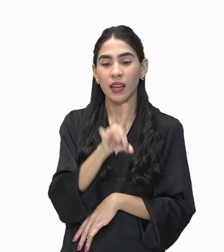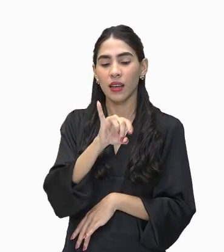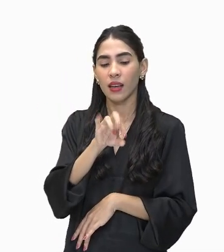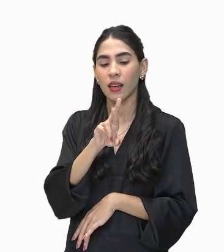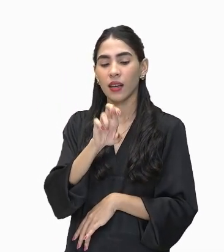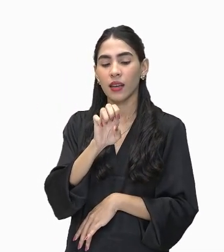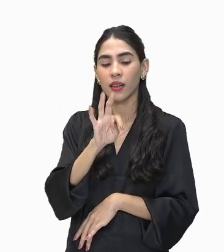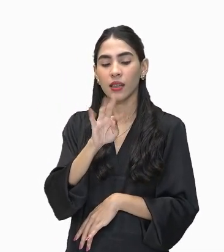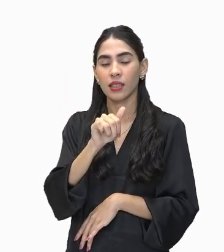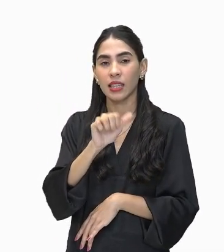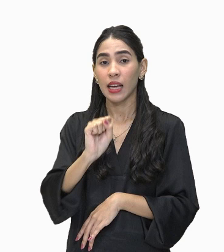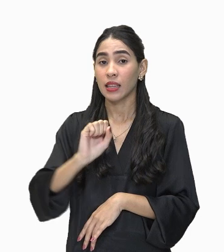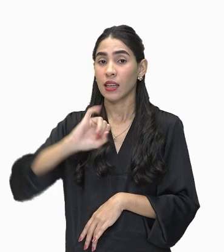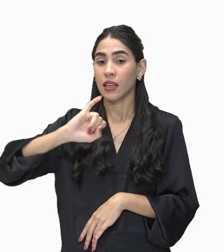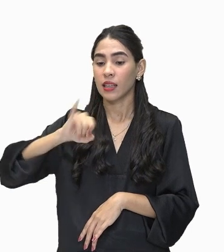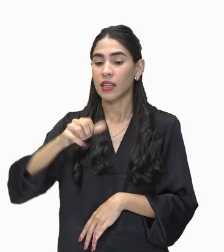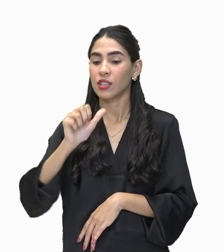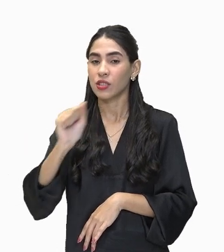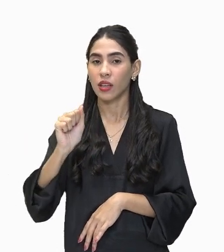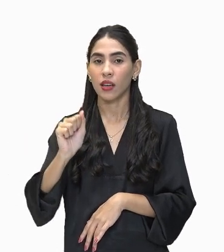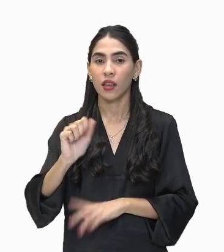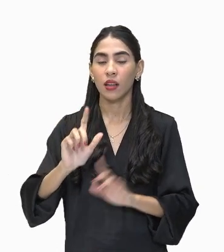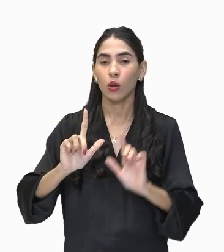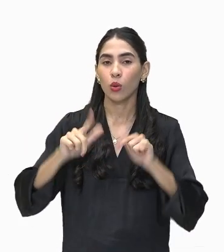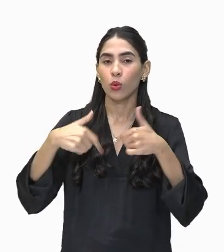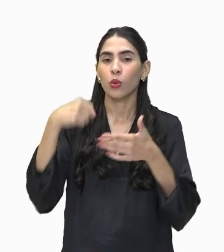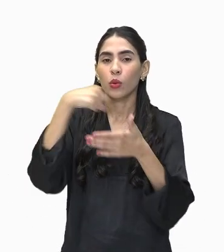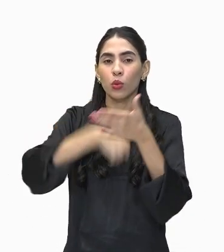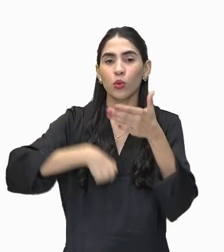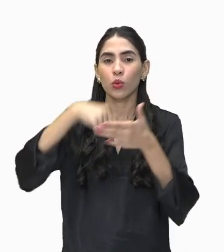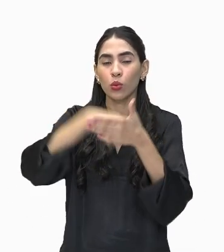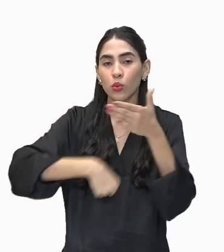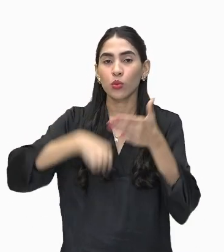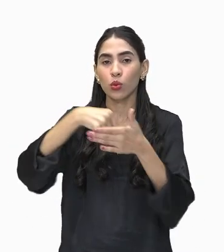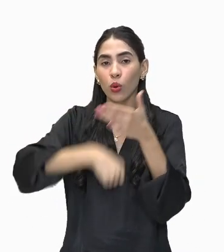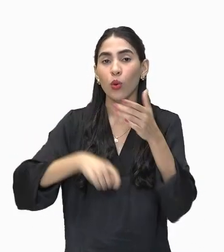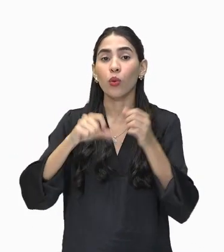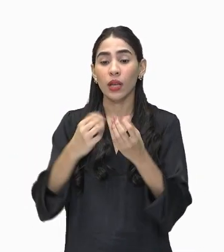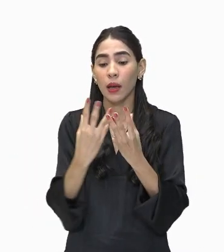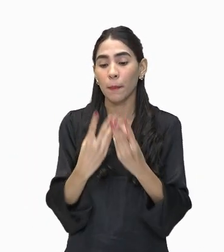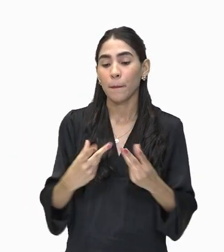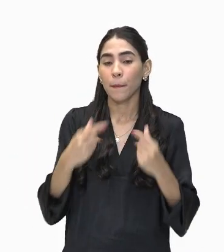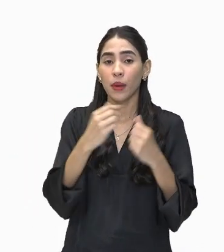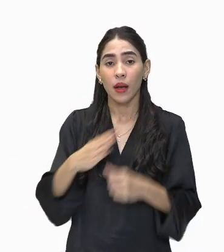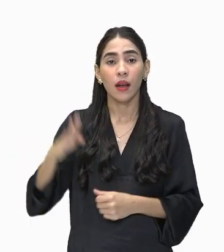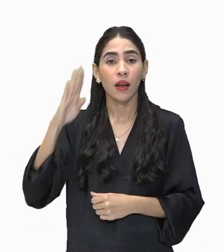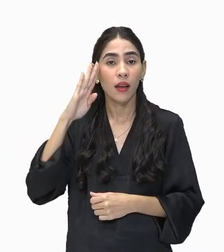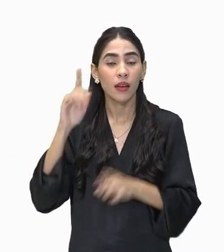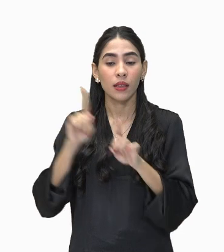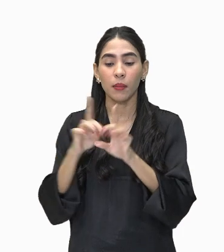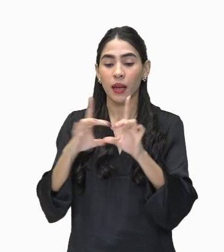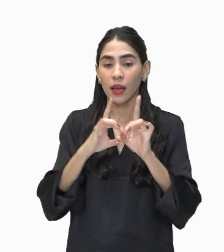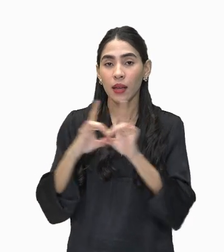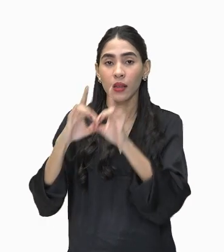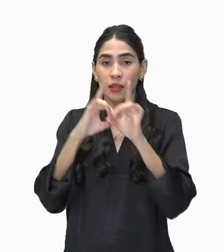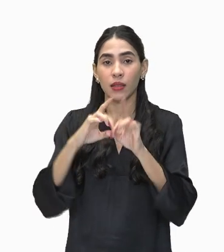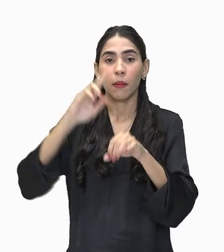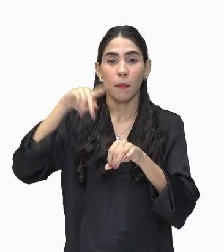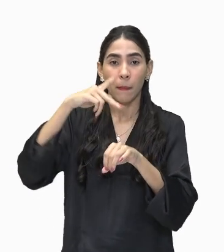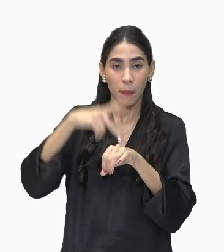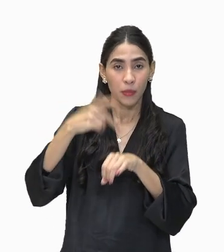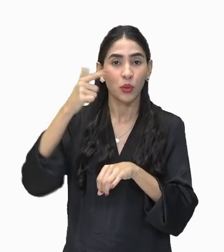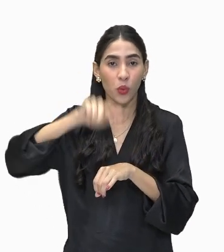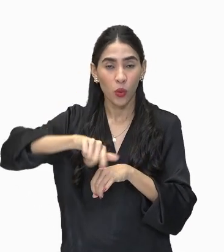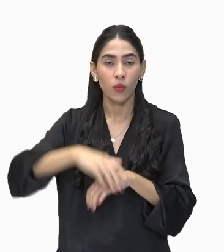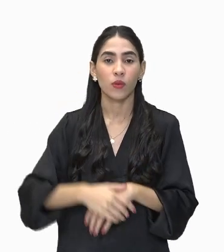que lutou pela a derrubada da ditadura e a redemocratização do país, né?